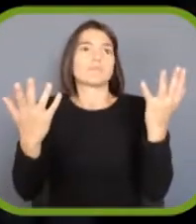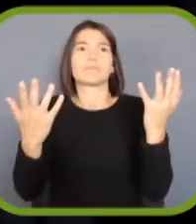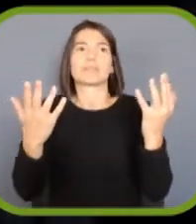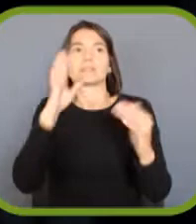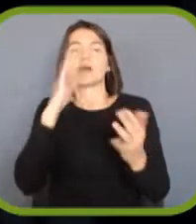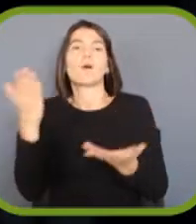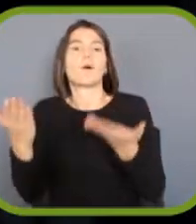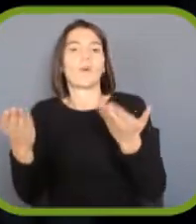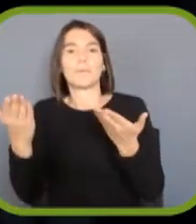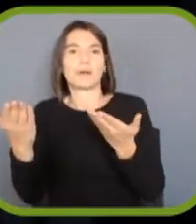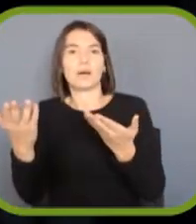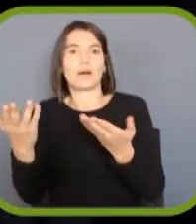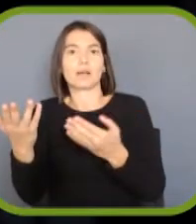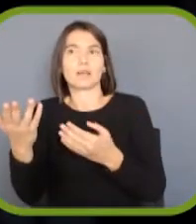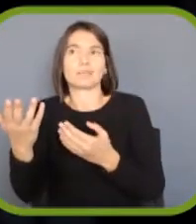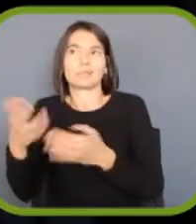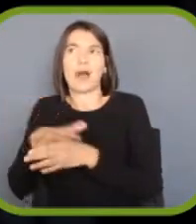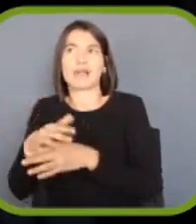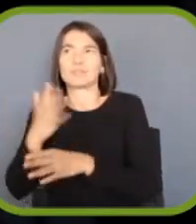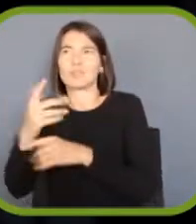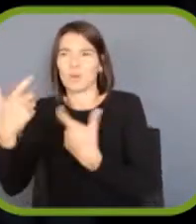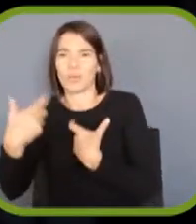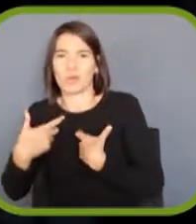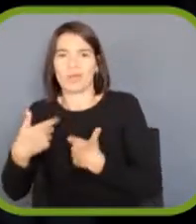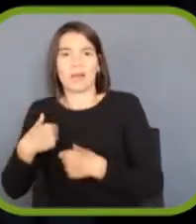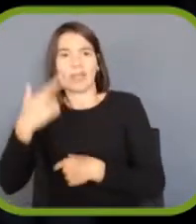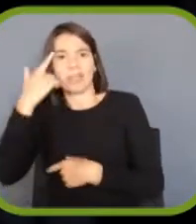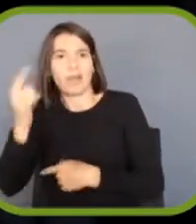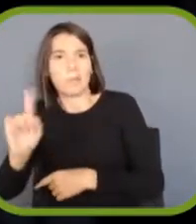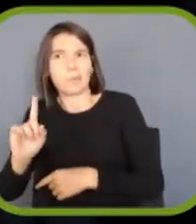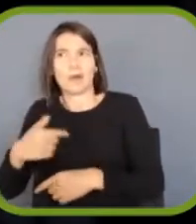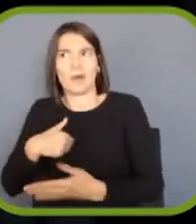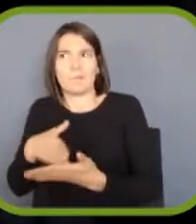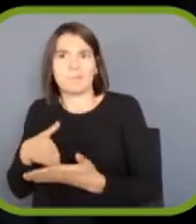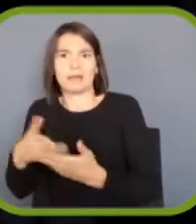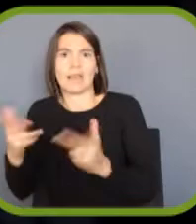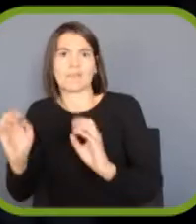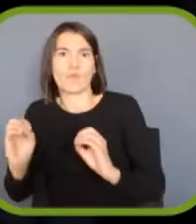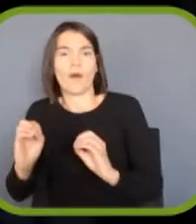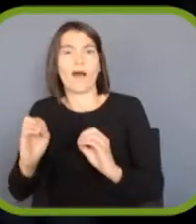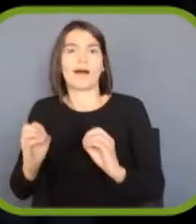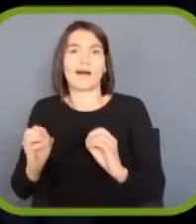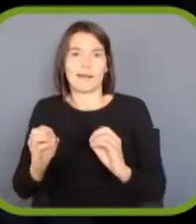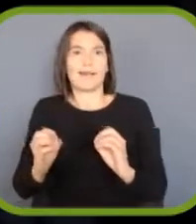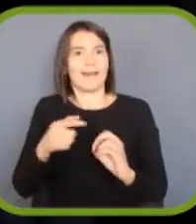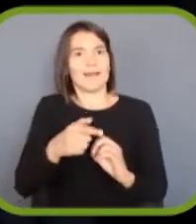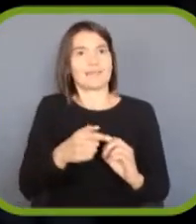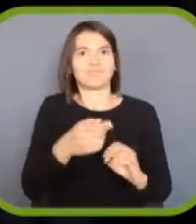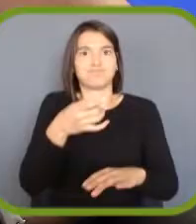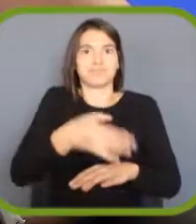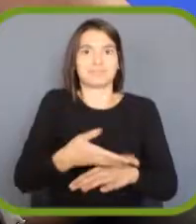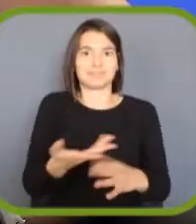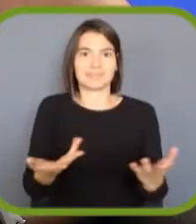superior àquele que podemos atingir se eventualmente estivermos num universo onde somos controlados, onde temos menor autonomia, onde temos menor